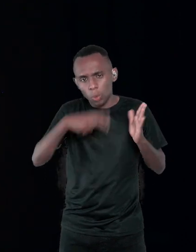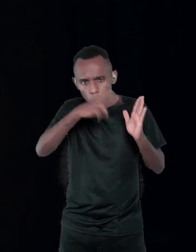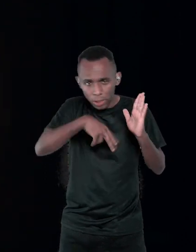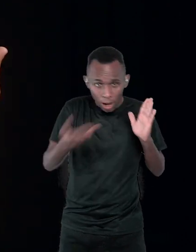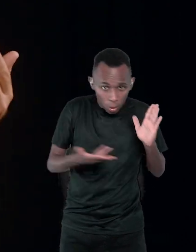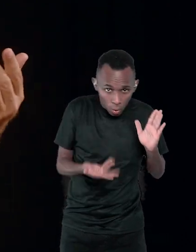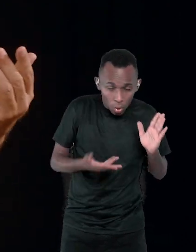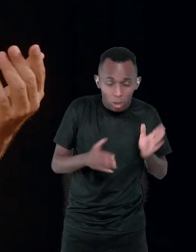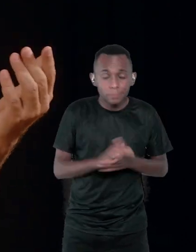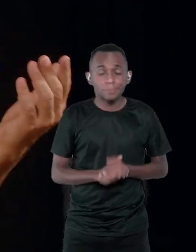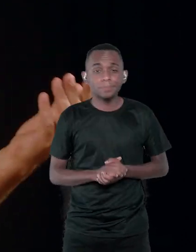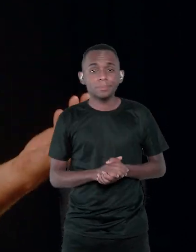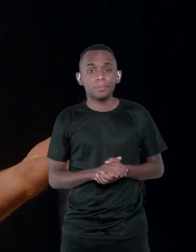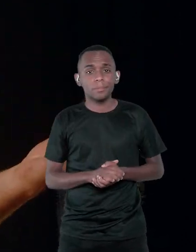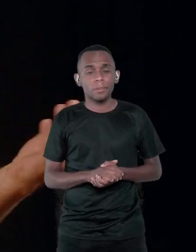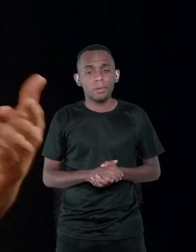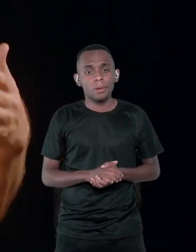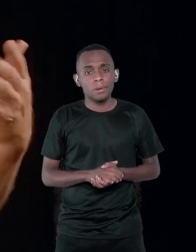ler, como